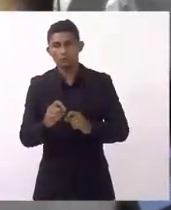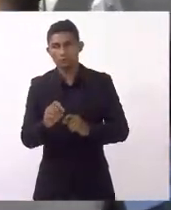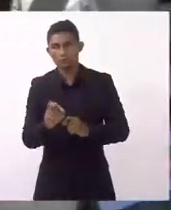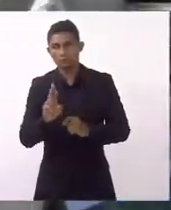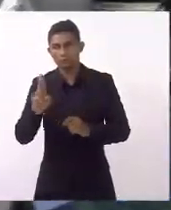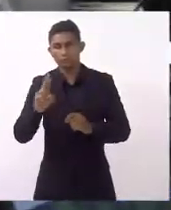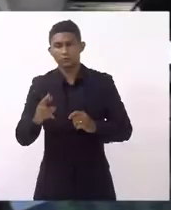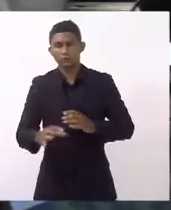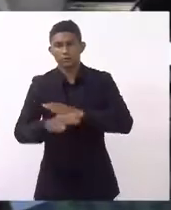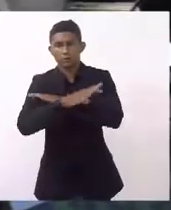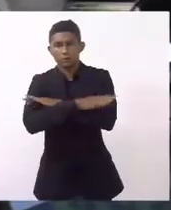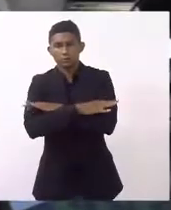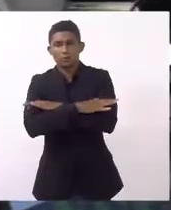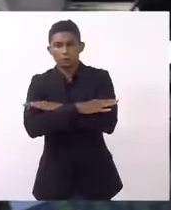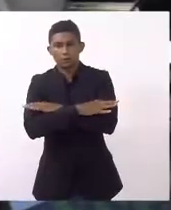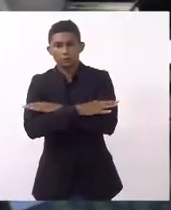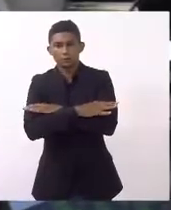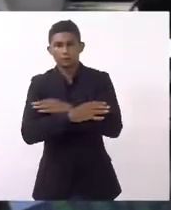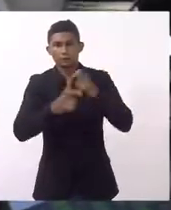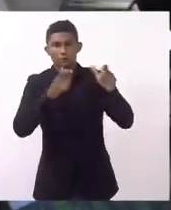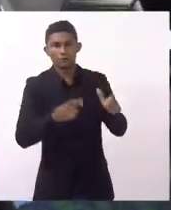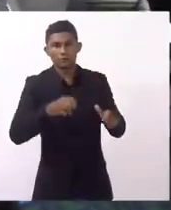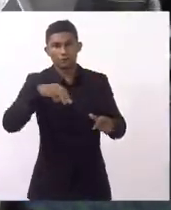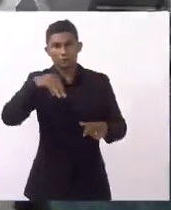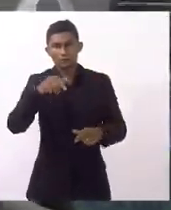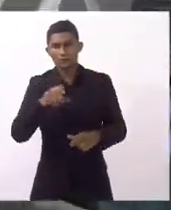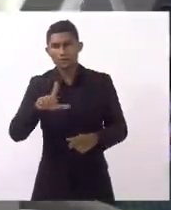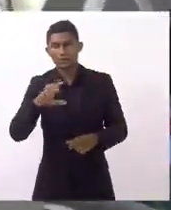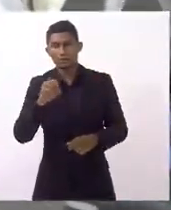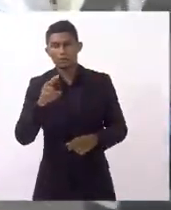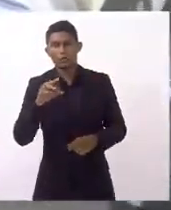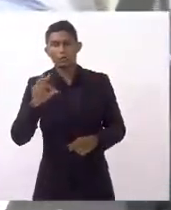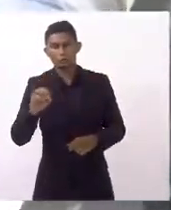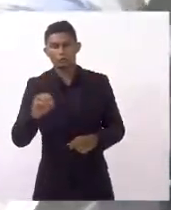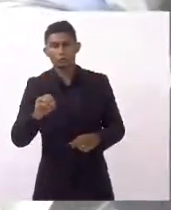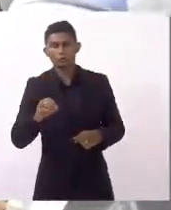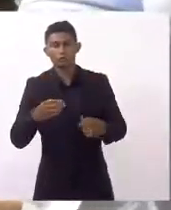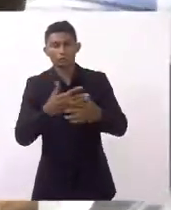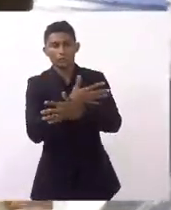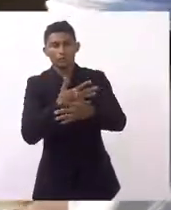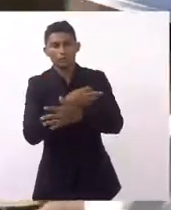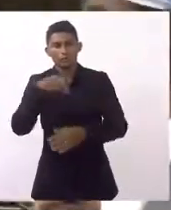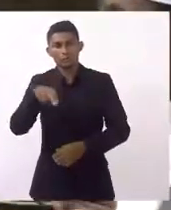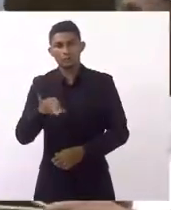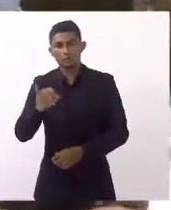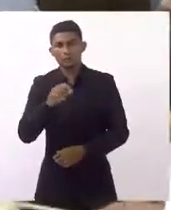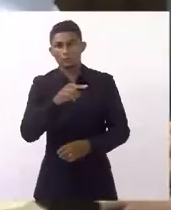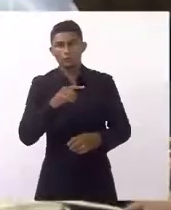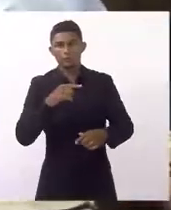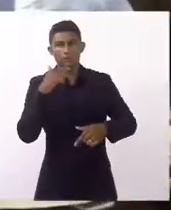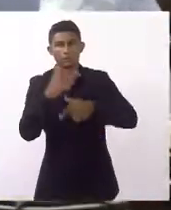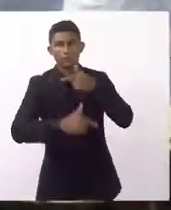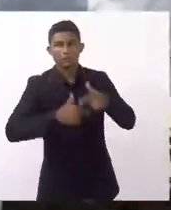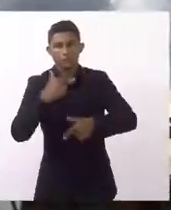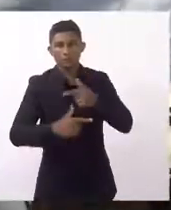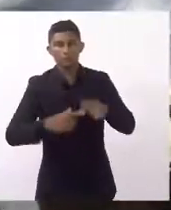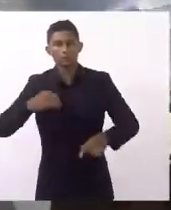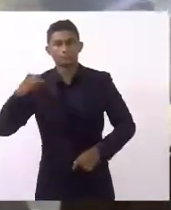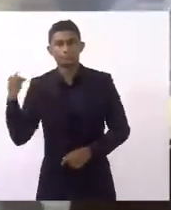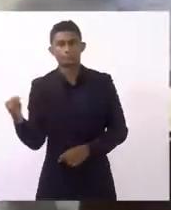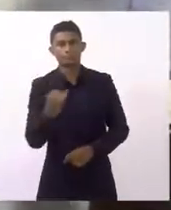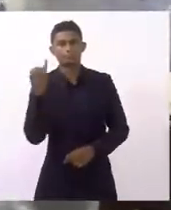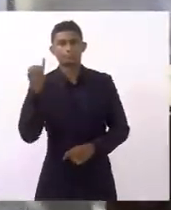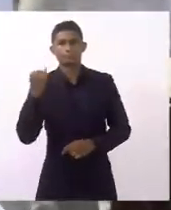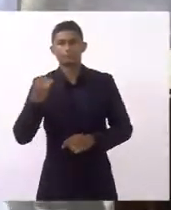shelf em Miguel Couto na cidade de Nova Iguaçu desenvolve um trabalho crucial de